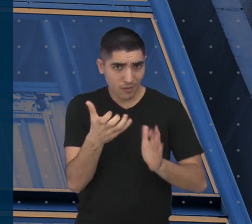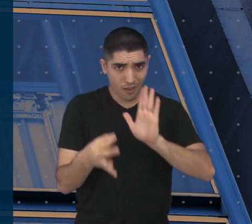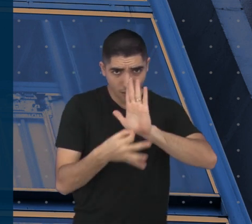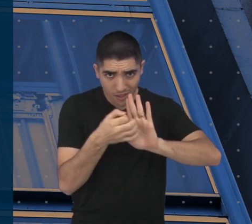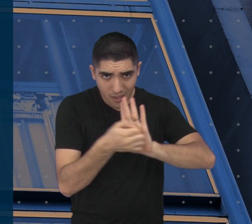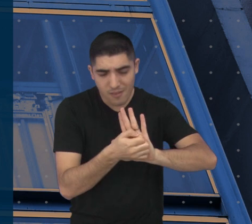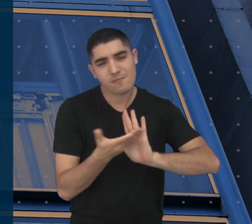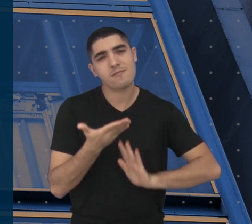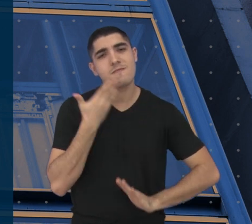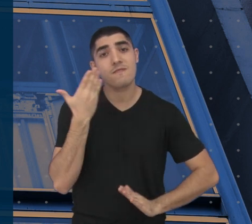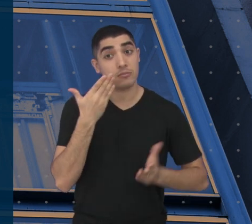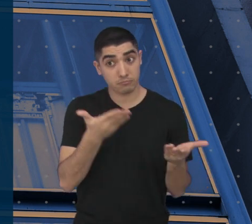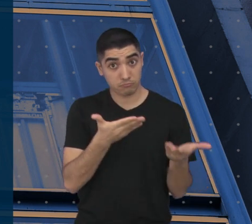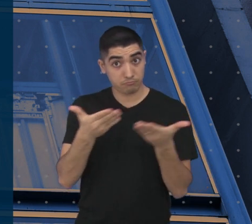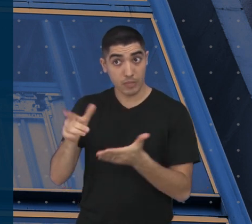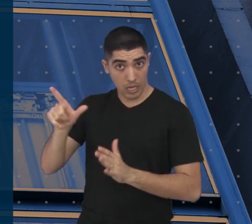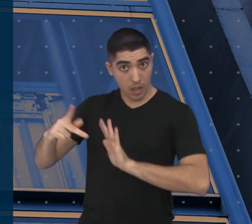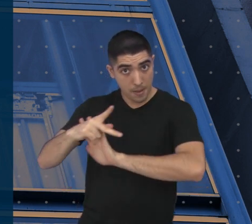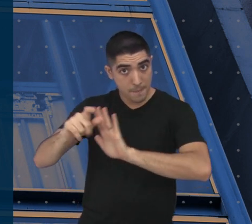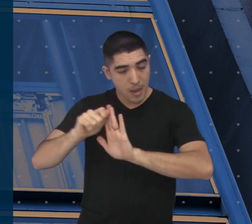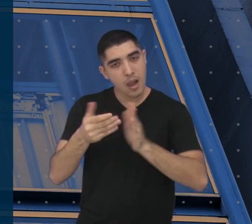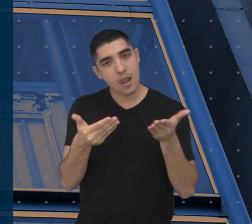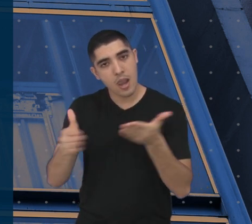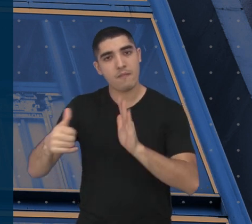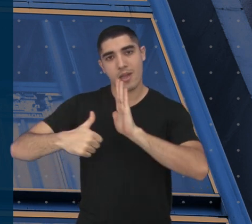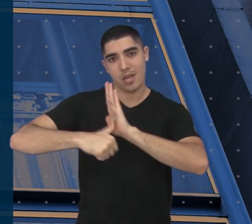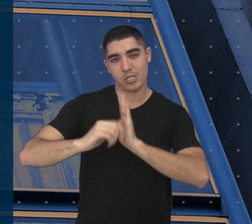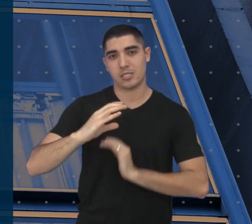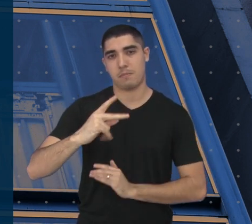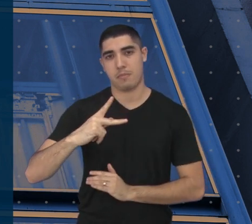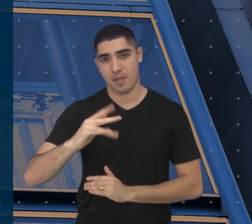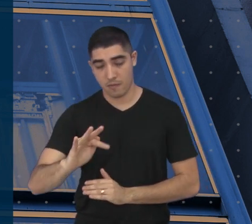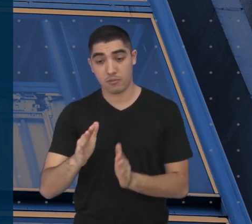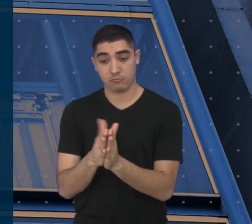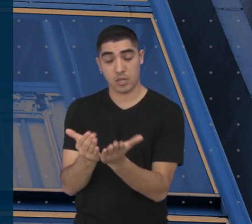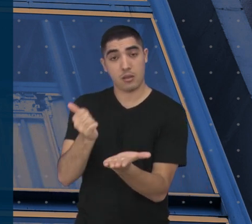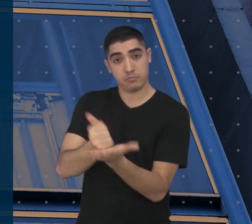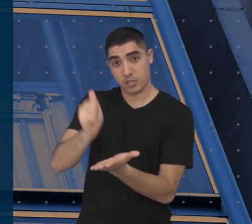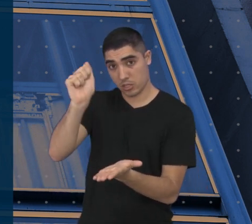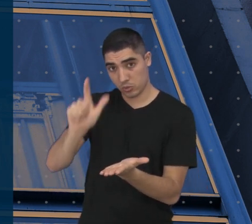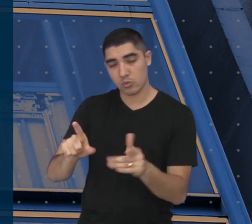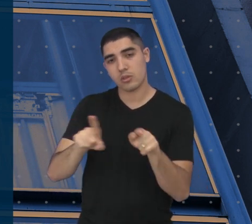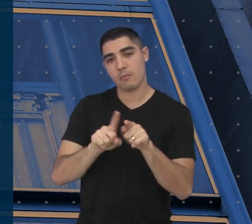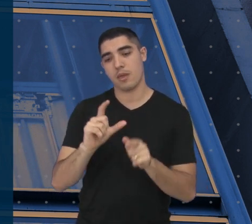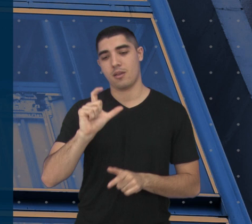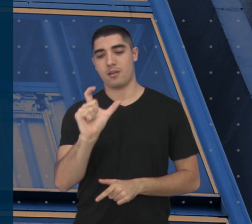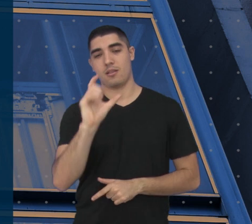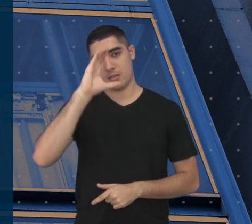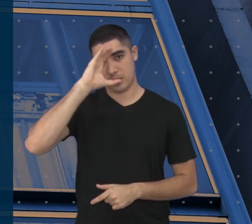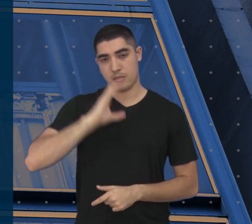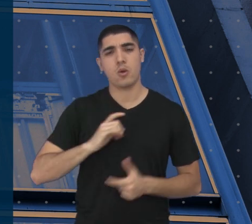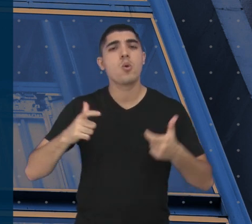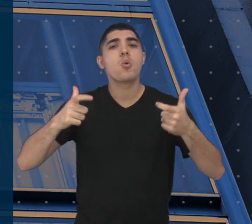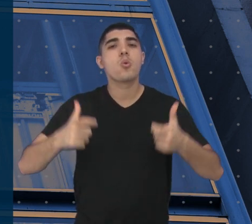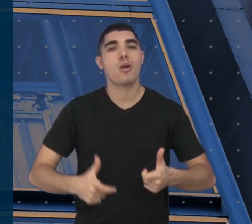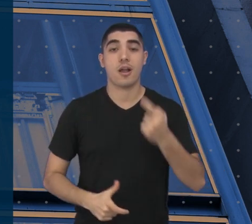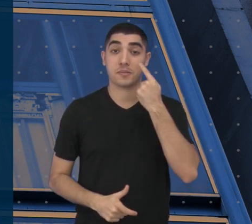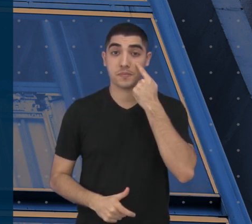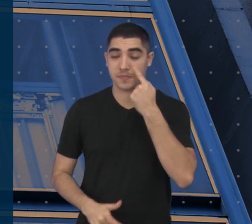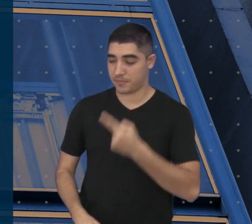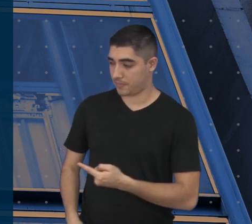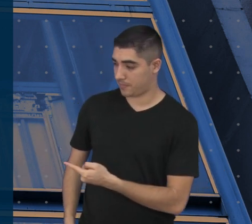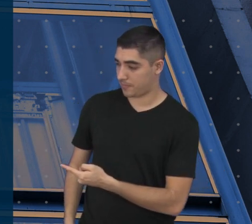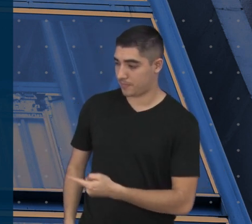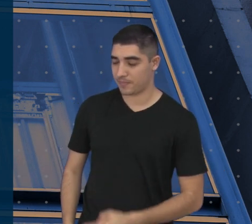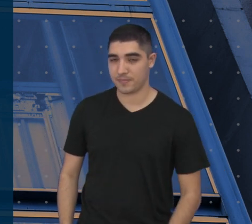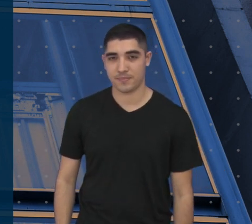é fácil, é só comparecer ao PAT, levando RG, CPF, carteira de trabalho e o cartão cidadão. O PAT fica na Praça